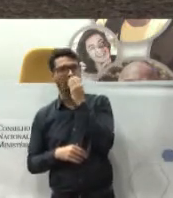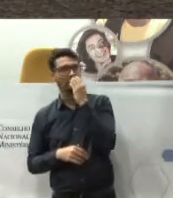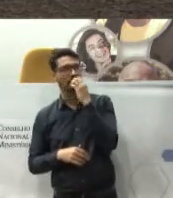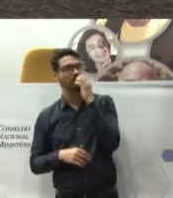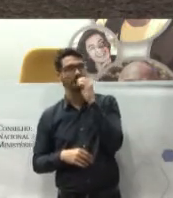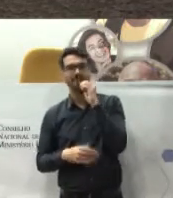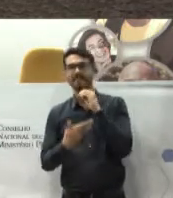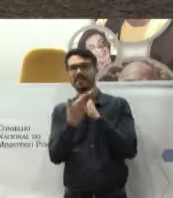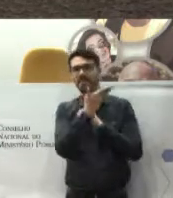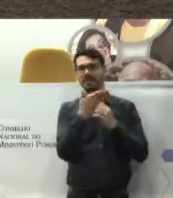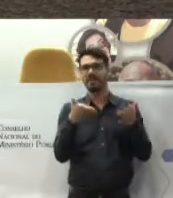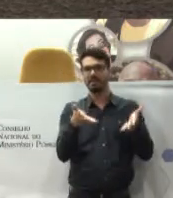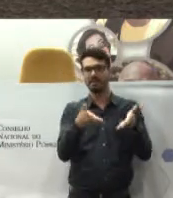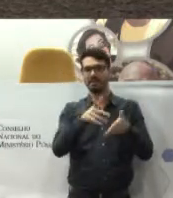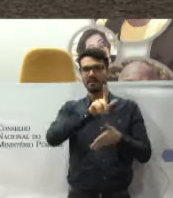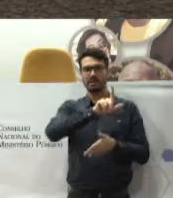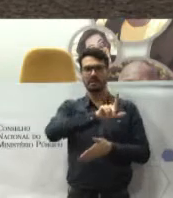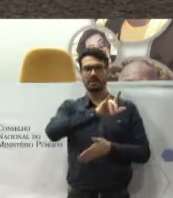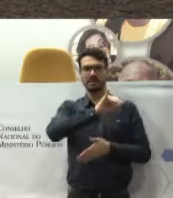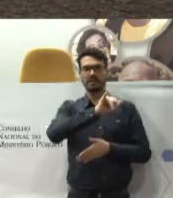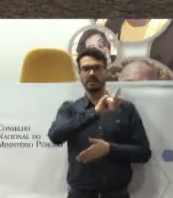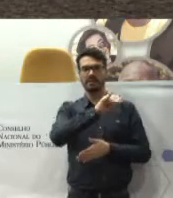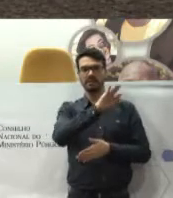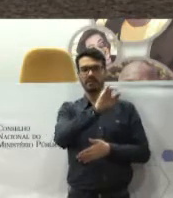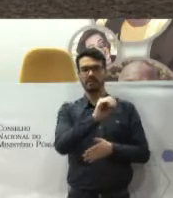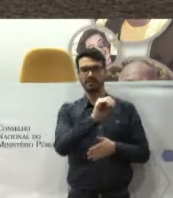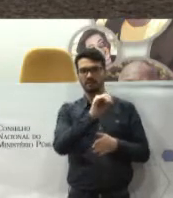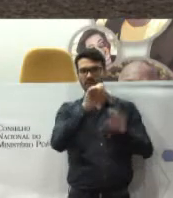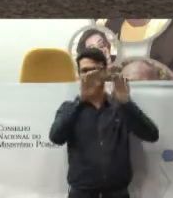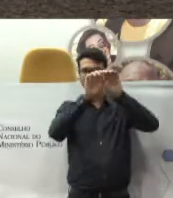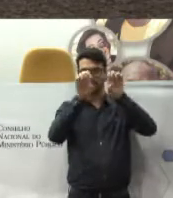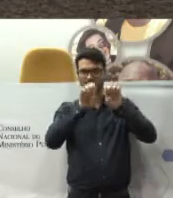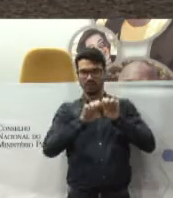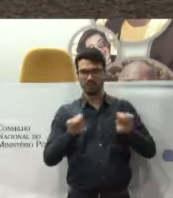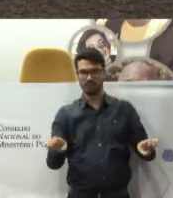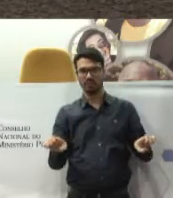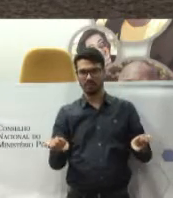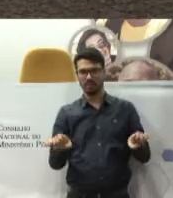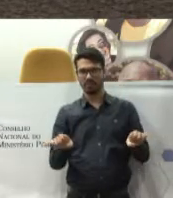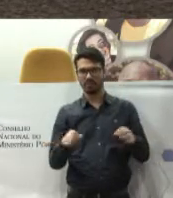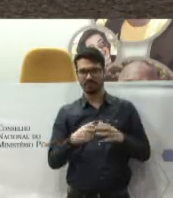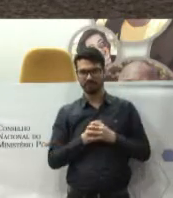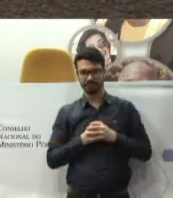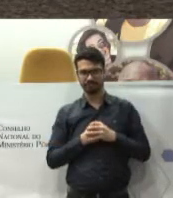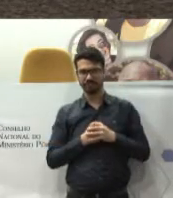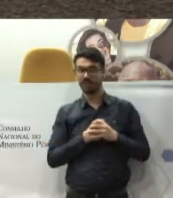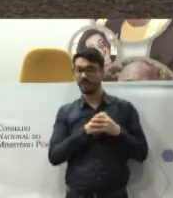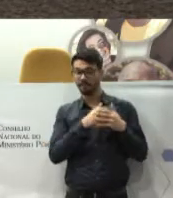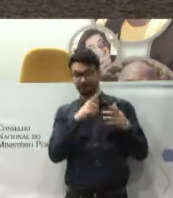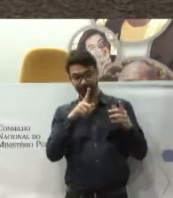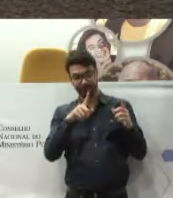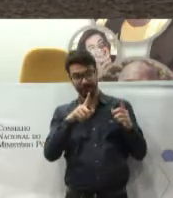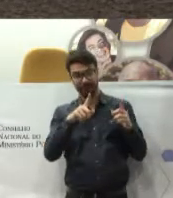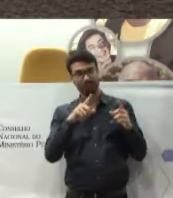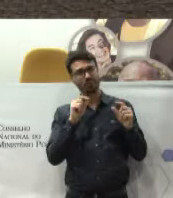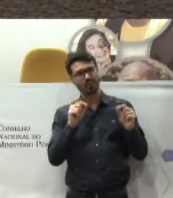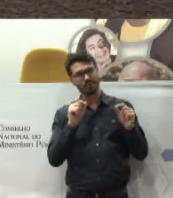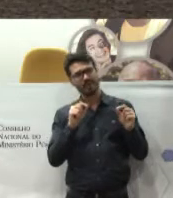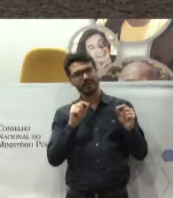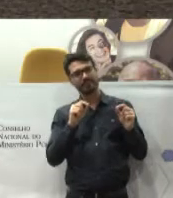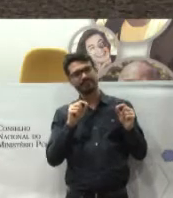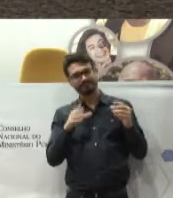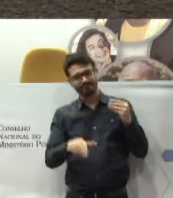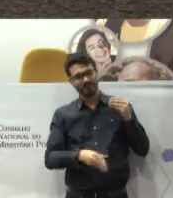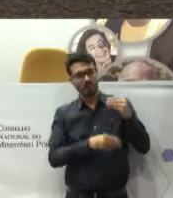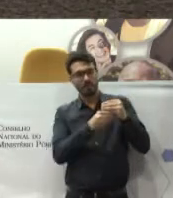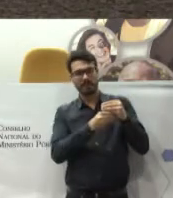litígio estrutural é, na minha visão, um litígio irradiado com algo a mais. O que é o algo a mais?